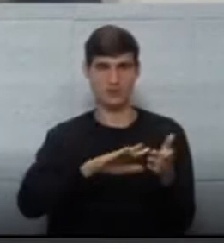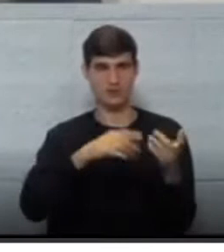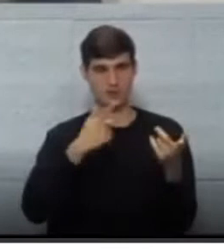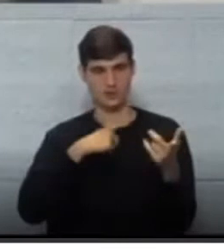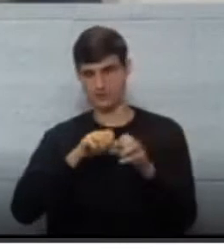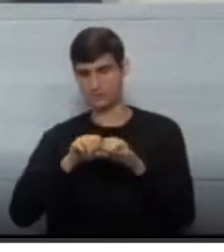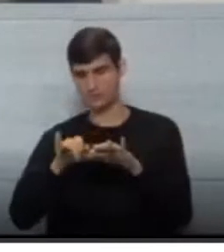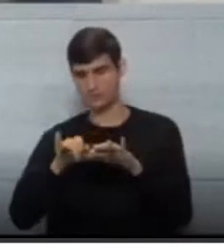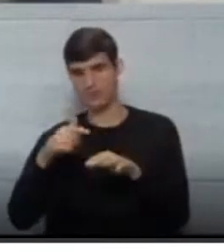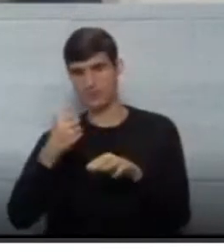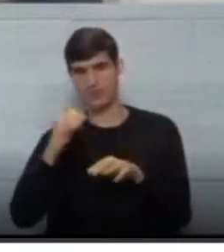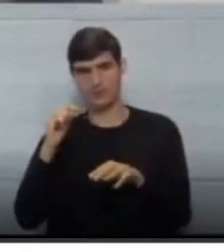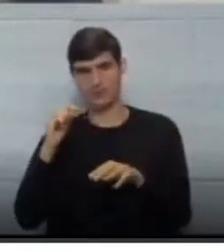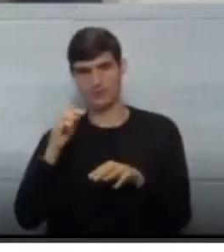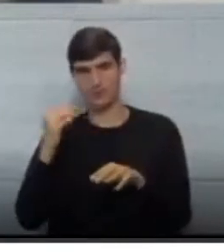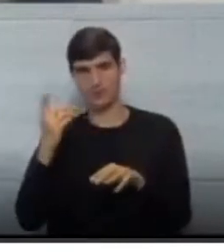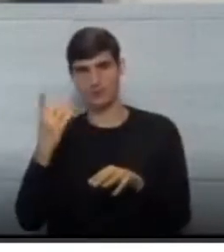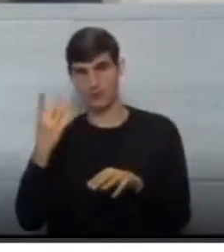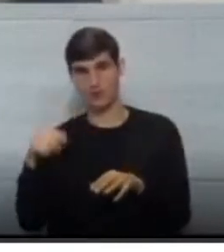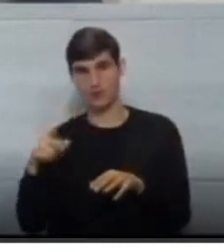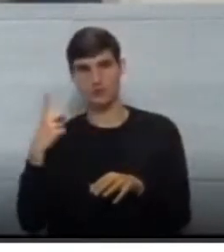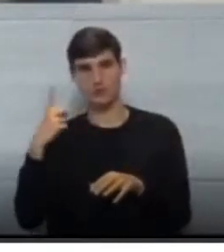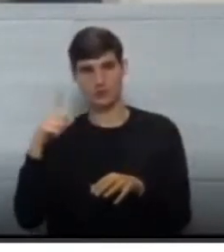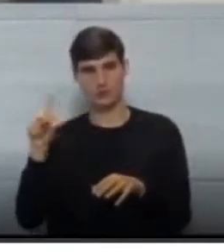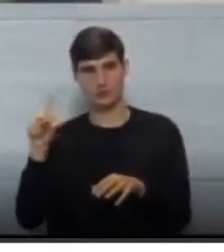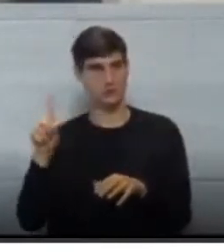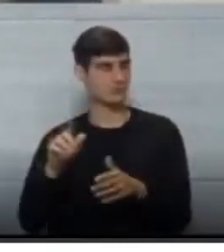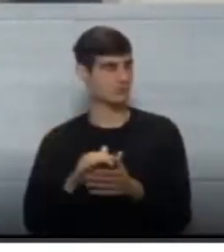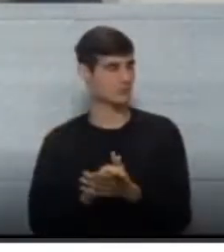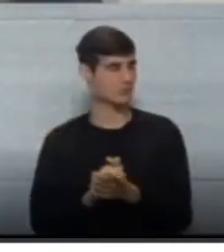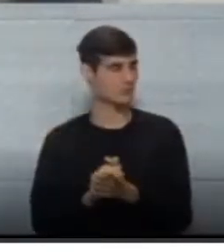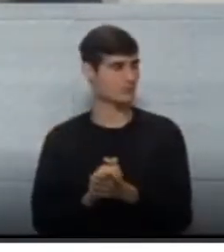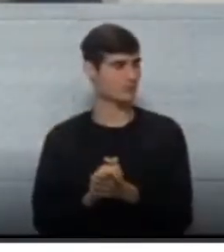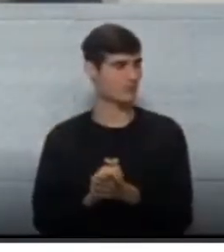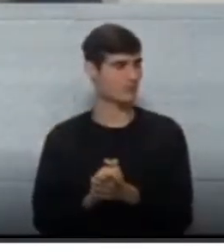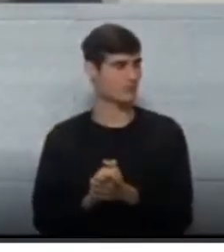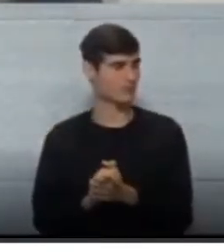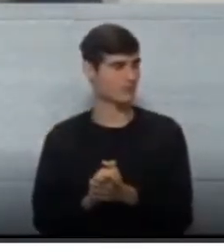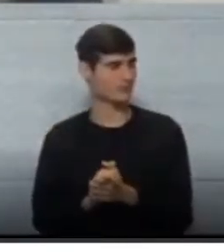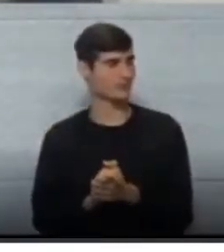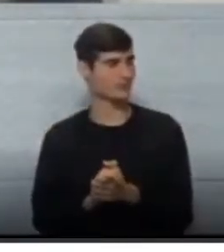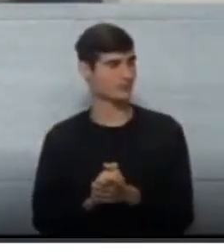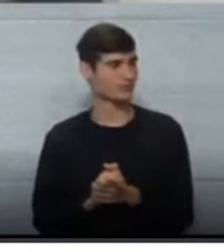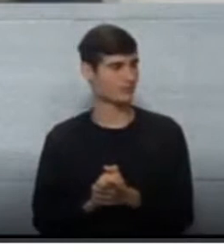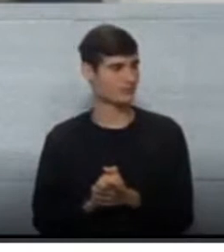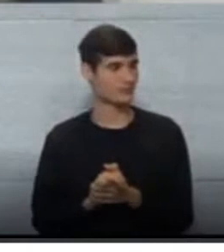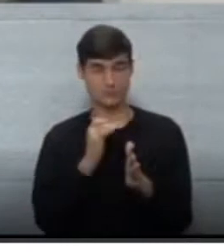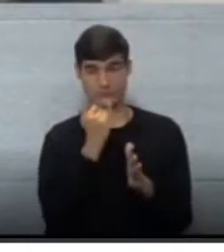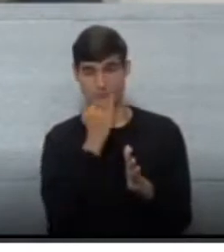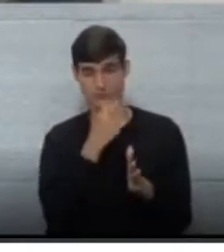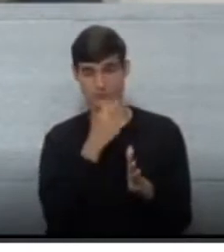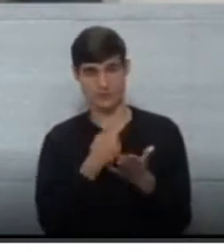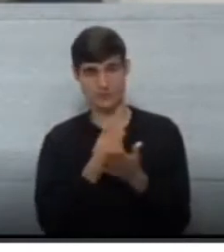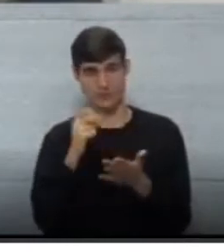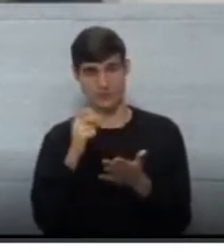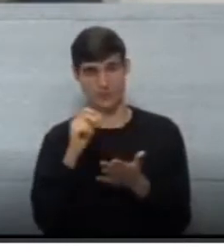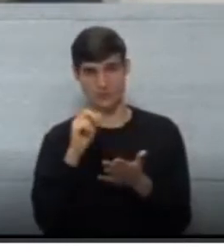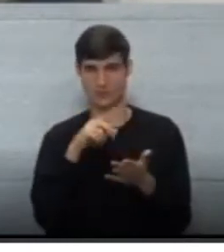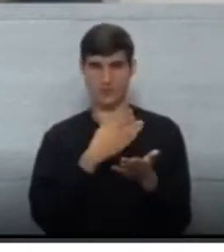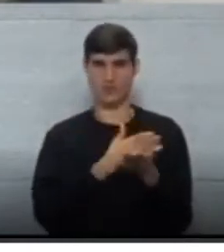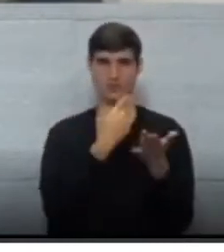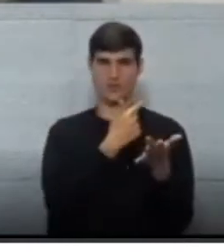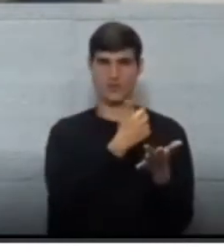Fazendo o espalhamento agora do 10 a menos 4, o último espalhamento. Desculpa, 10 a menos 1. A gente começou do 10